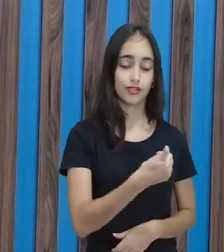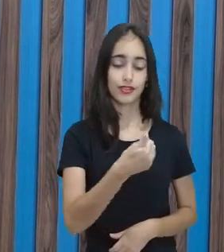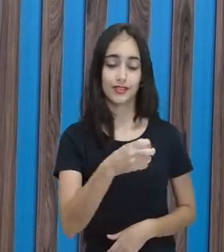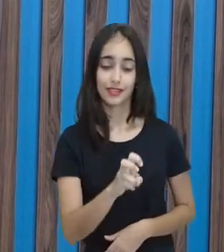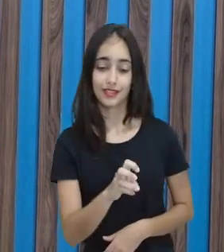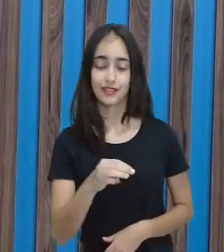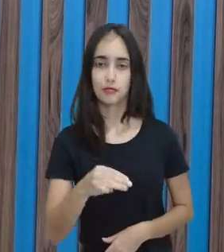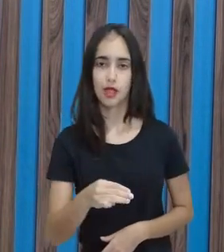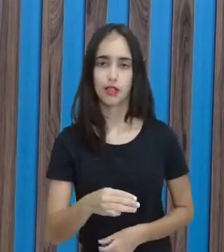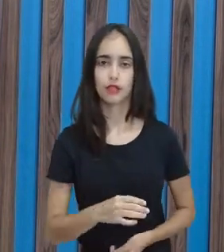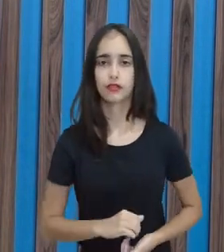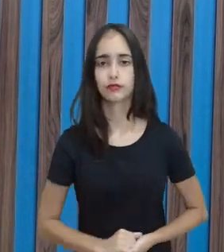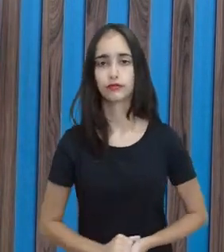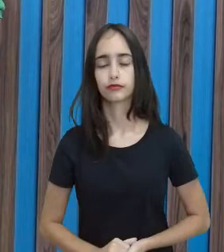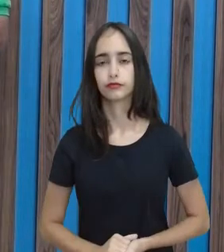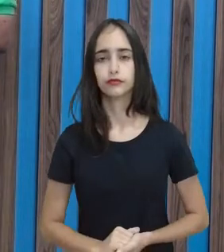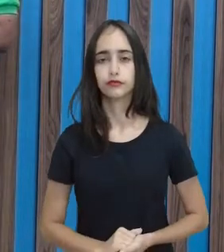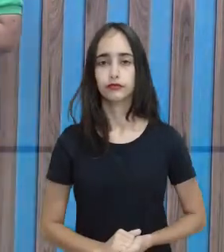15 metros.